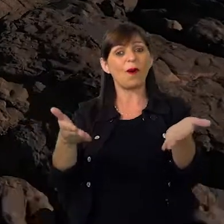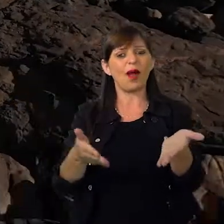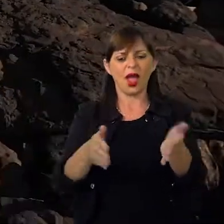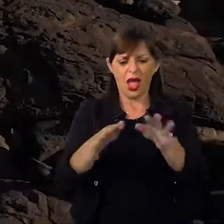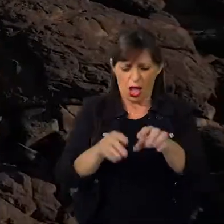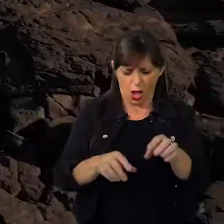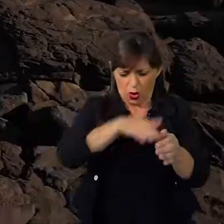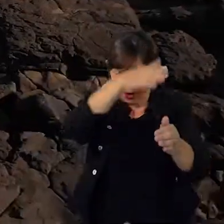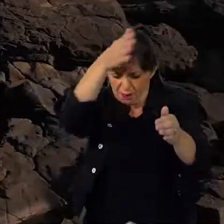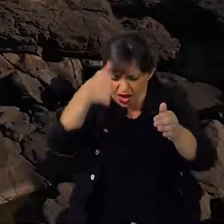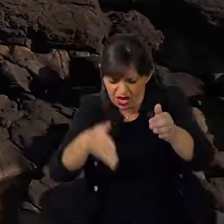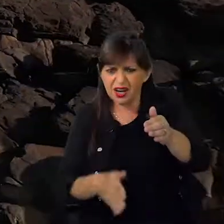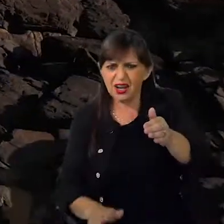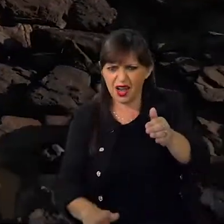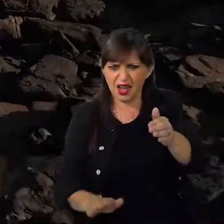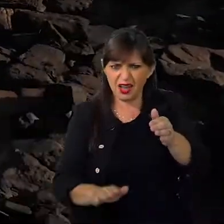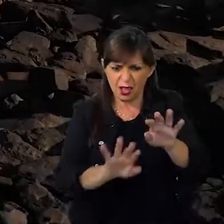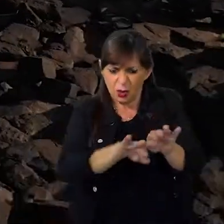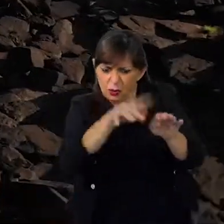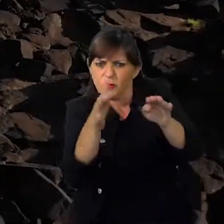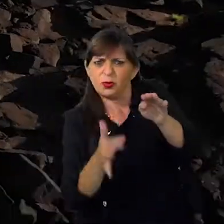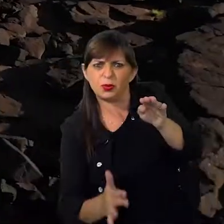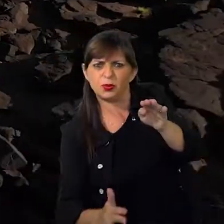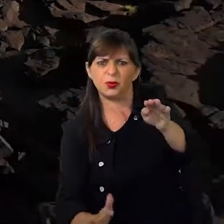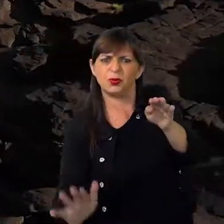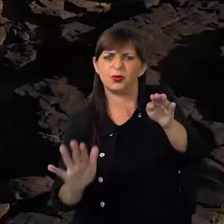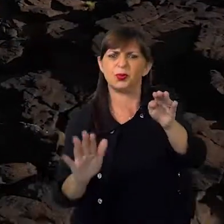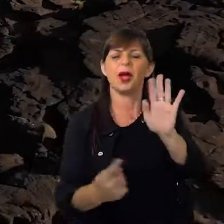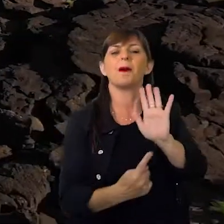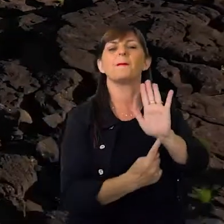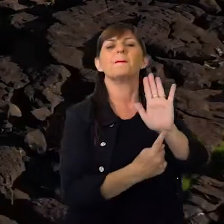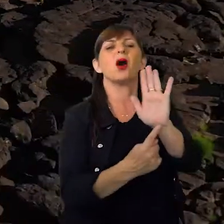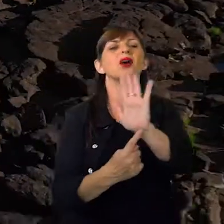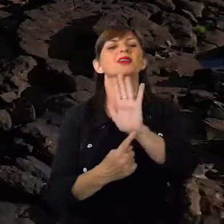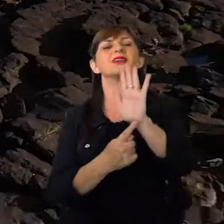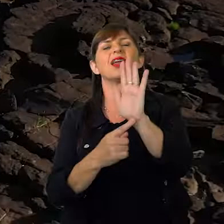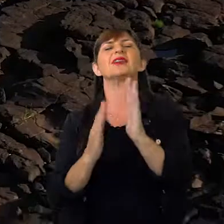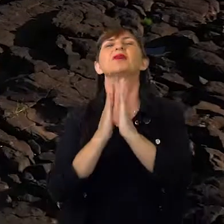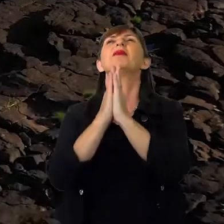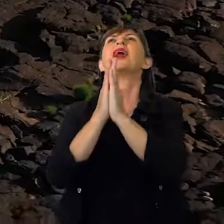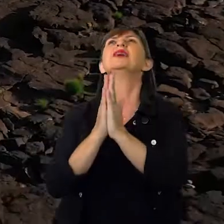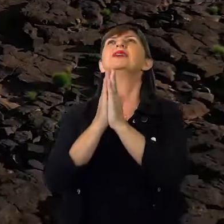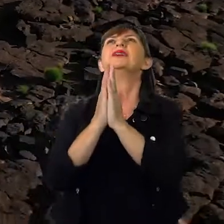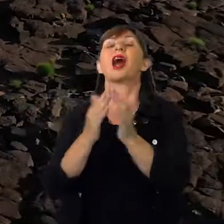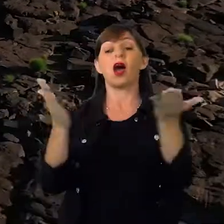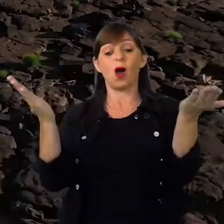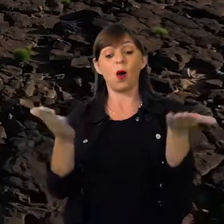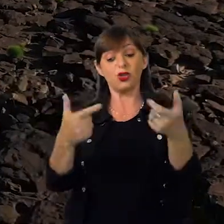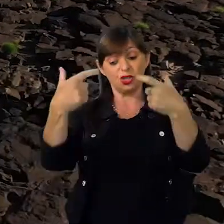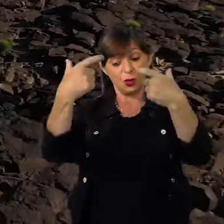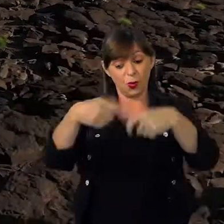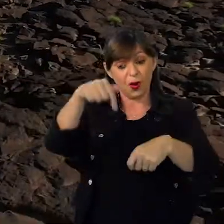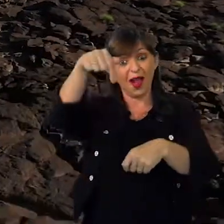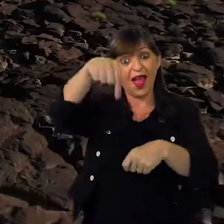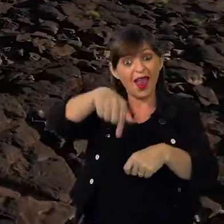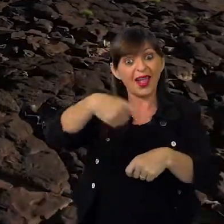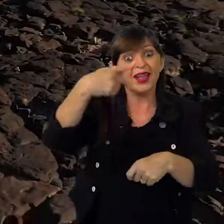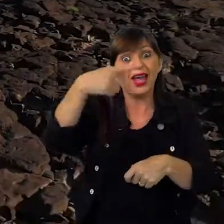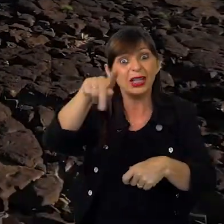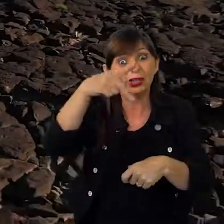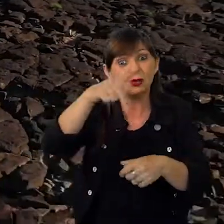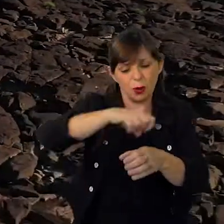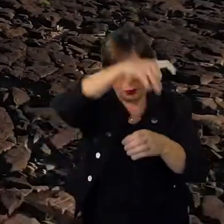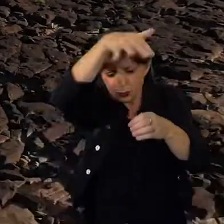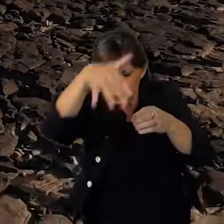barranca componho essa prece hoje em Tua barriga